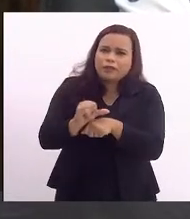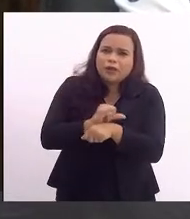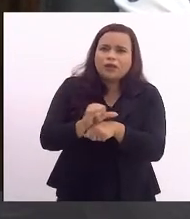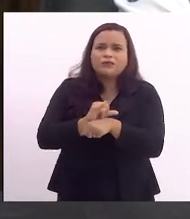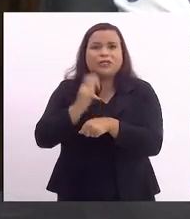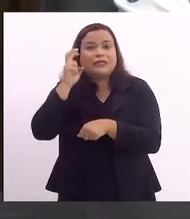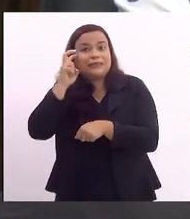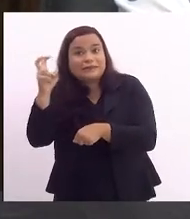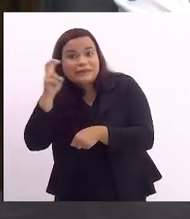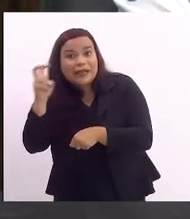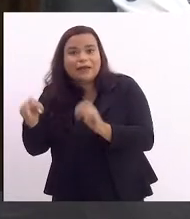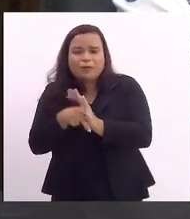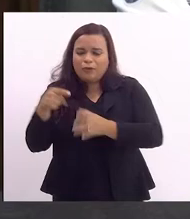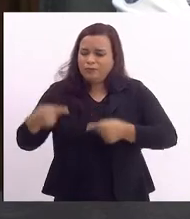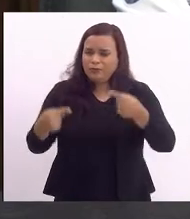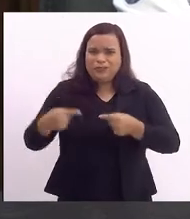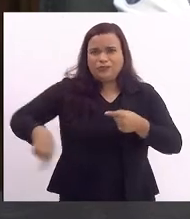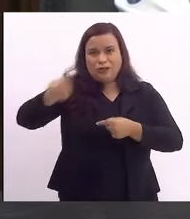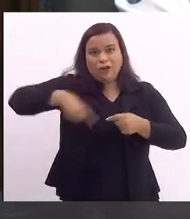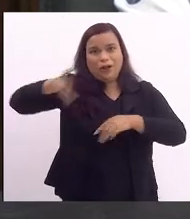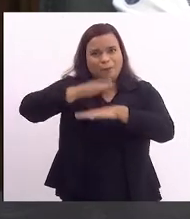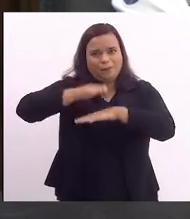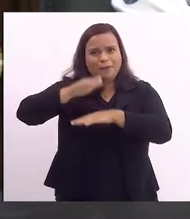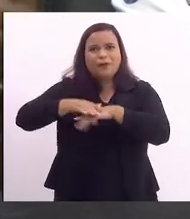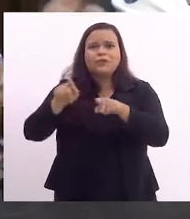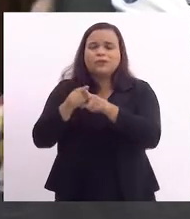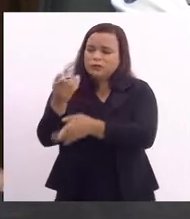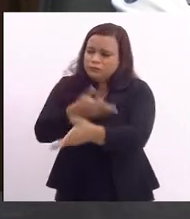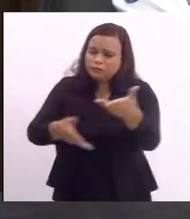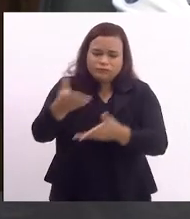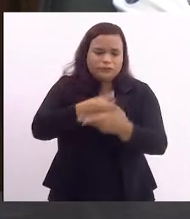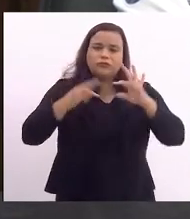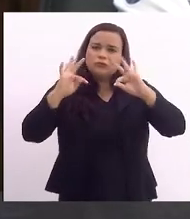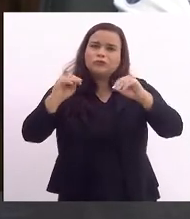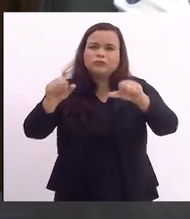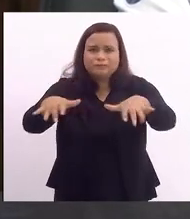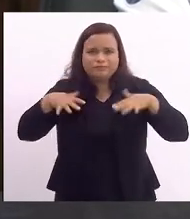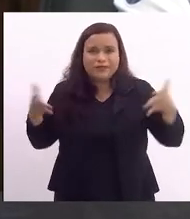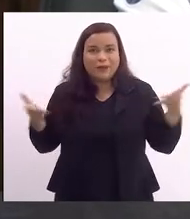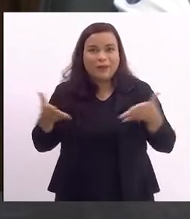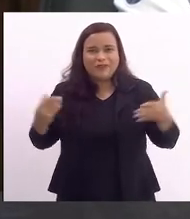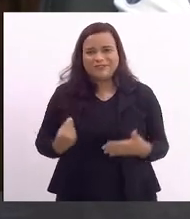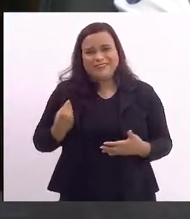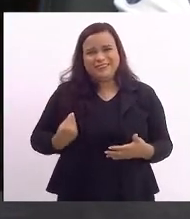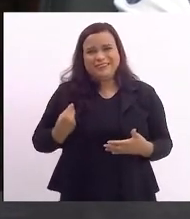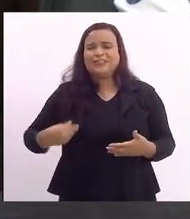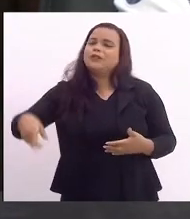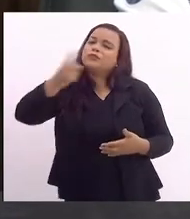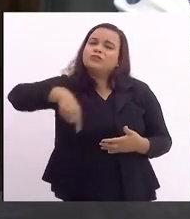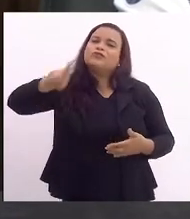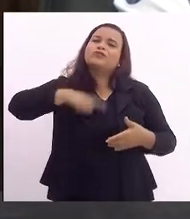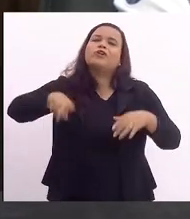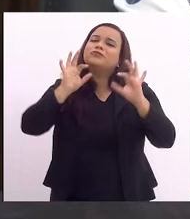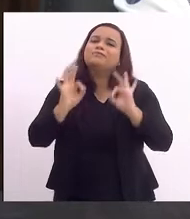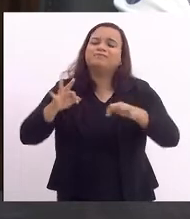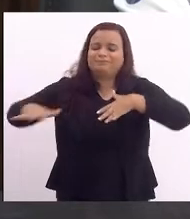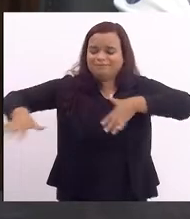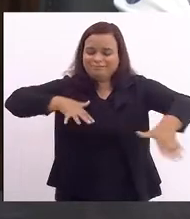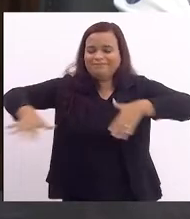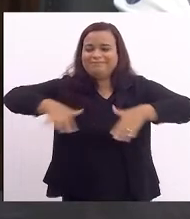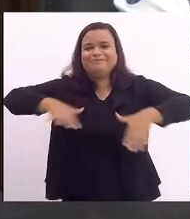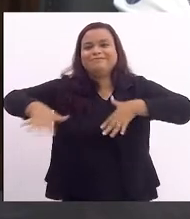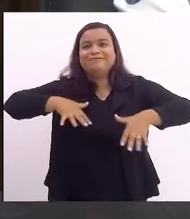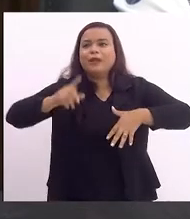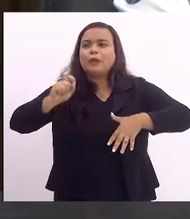inteligência política que vem de nós e que é compartilhada com todo mundo que está aqui hoje, que a gente faz o verdadeiro movimento, que